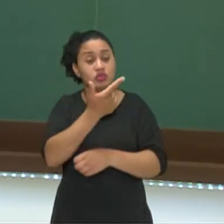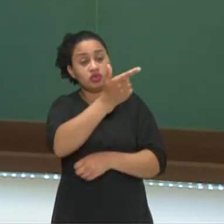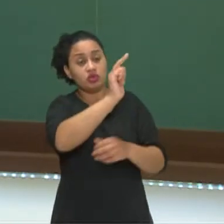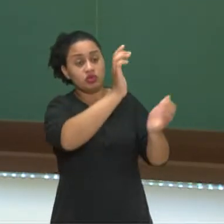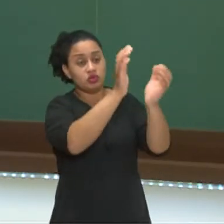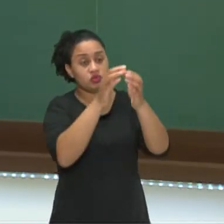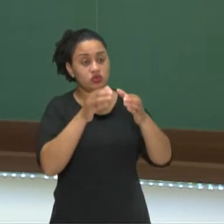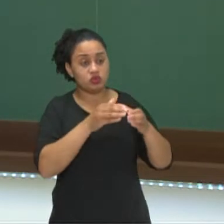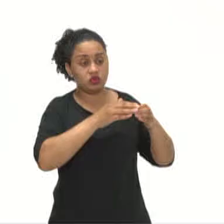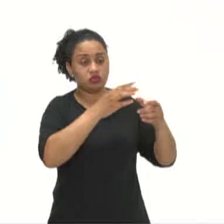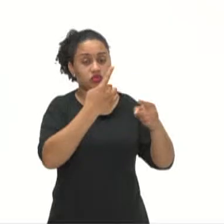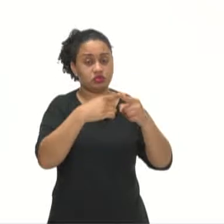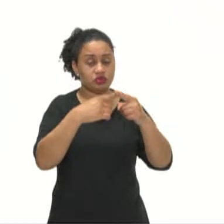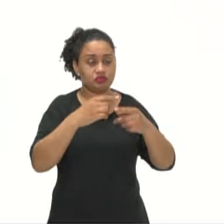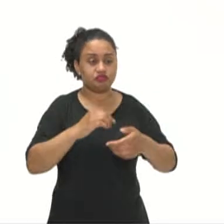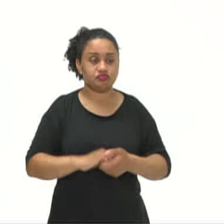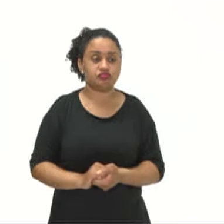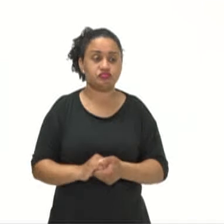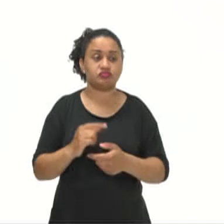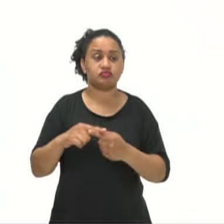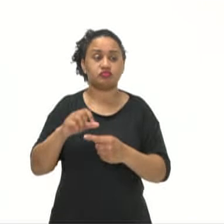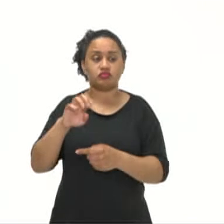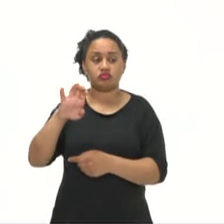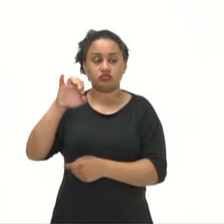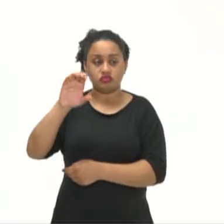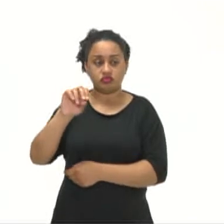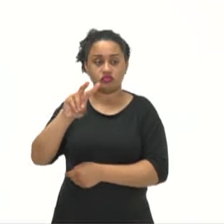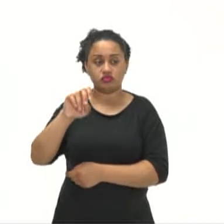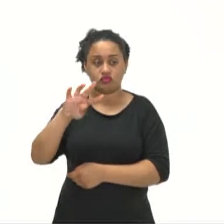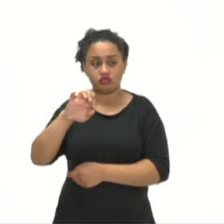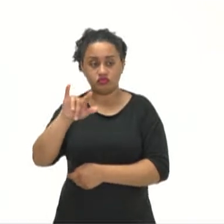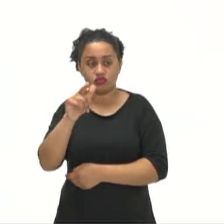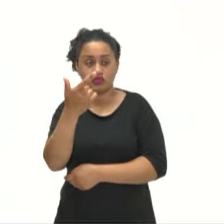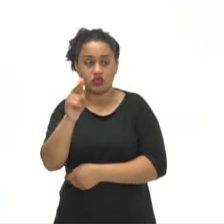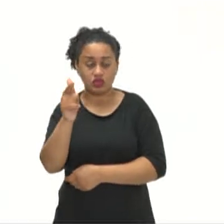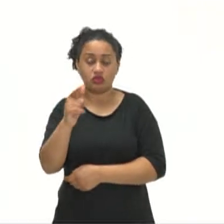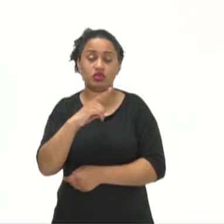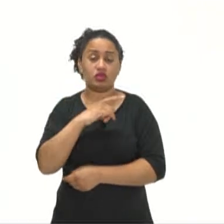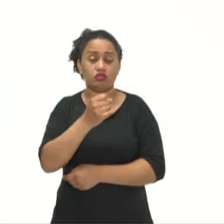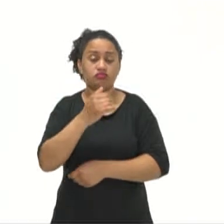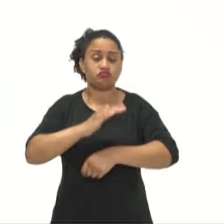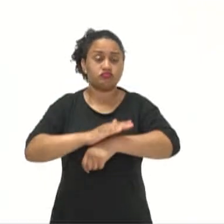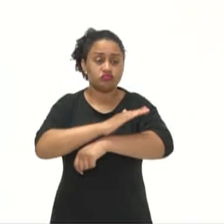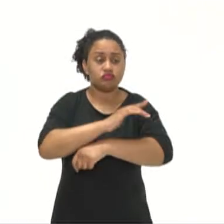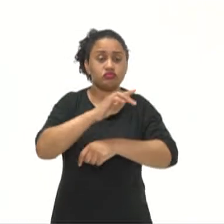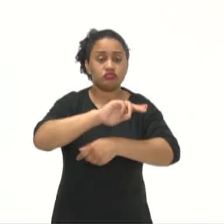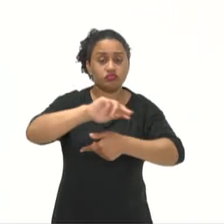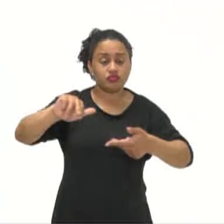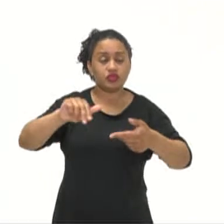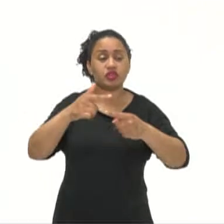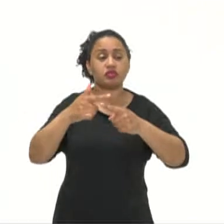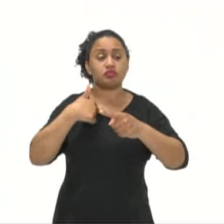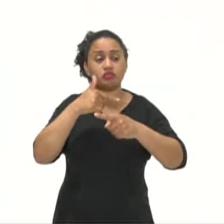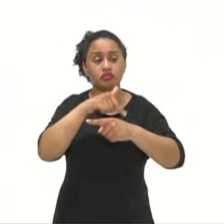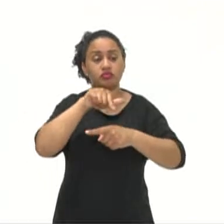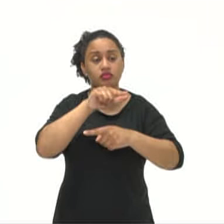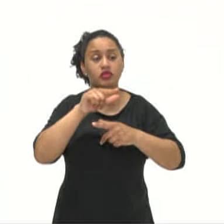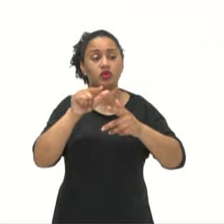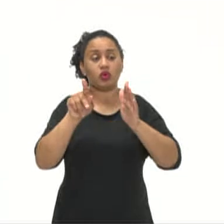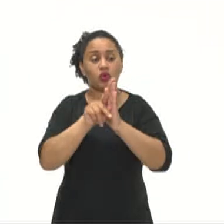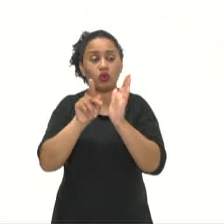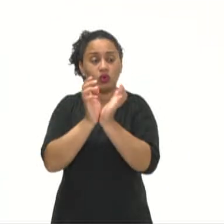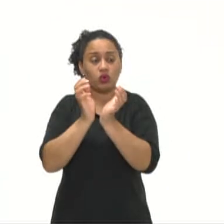grupos? Então, o saco vitelínico ele não existe em anfíbios porque nos embriões desse grupo o vitelo